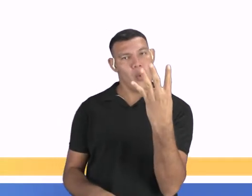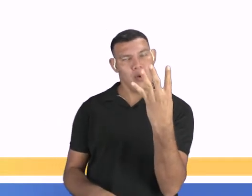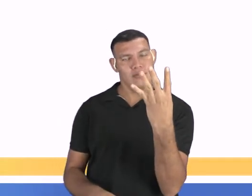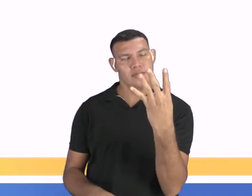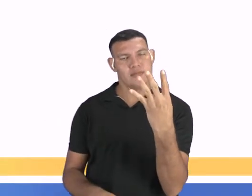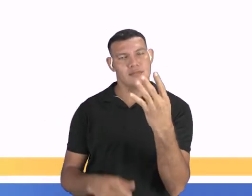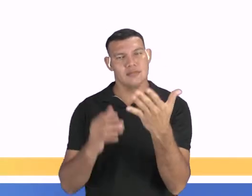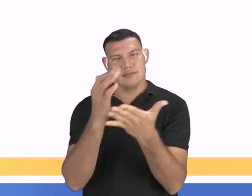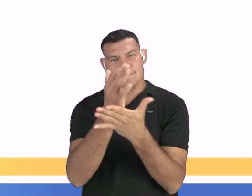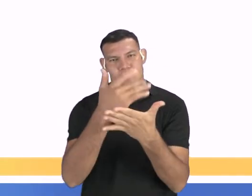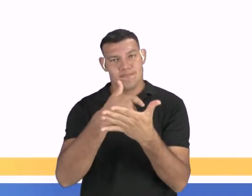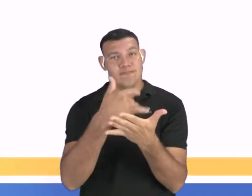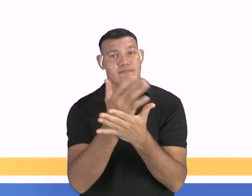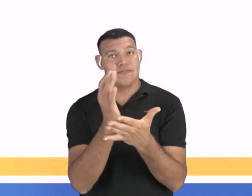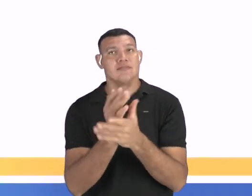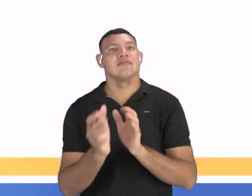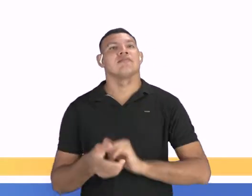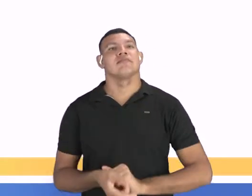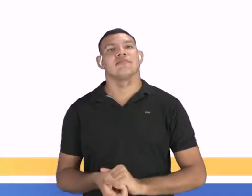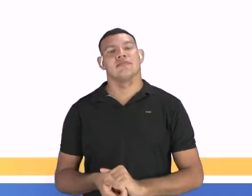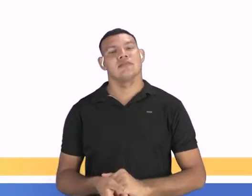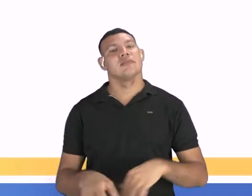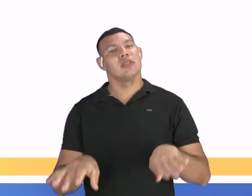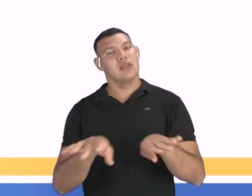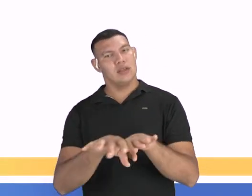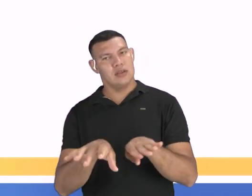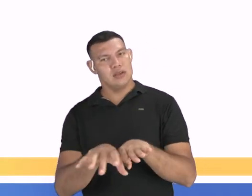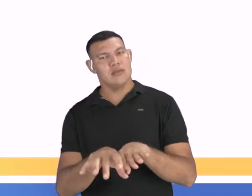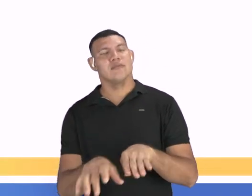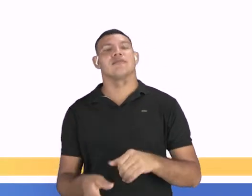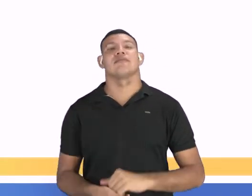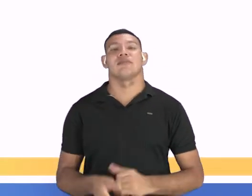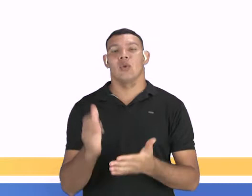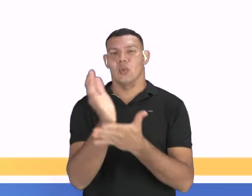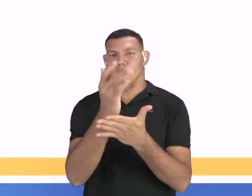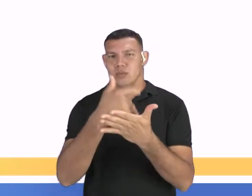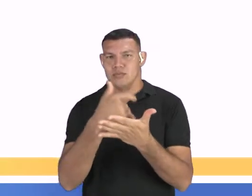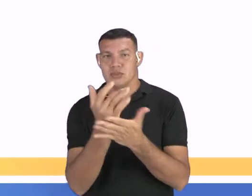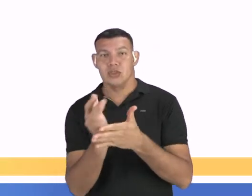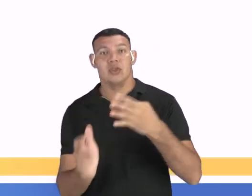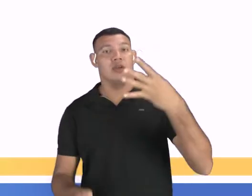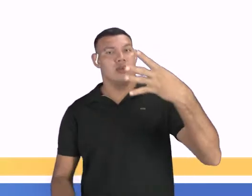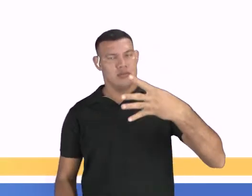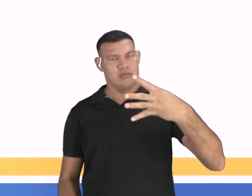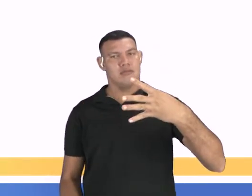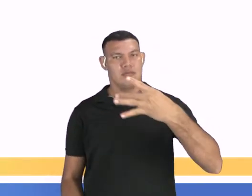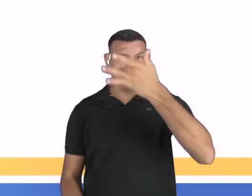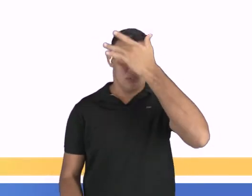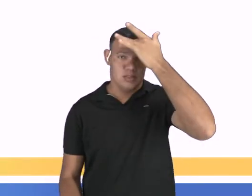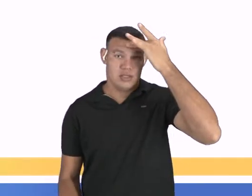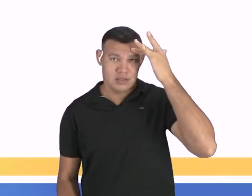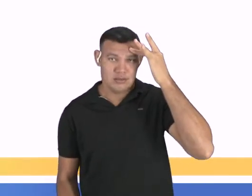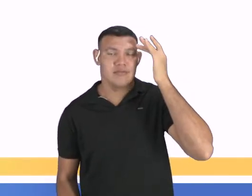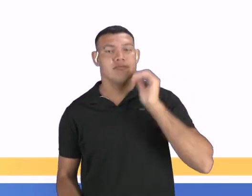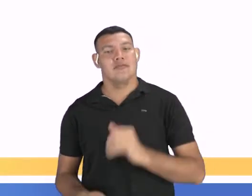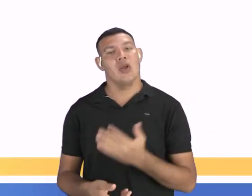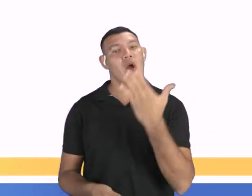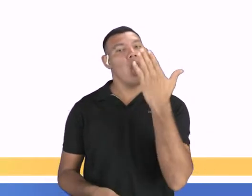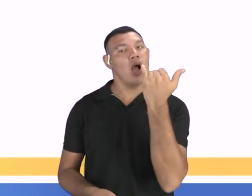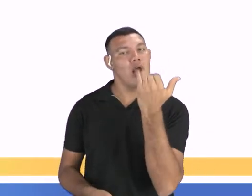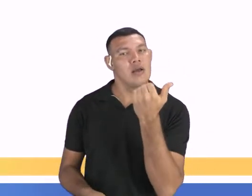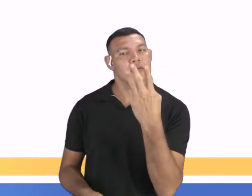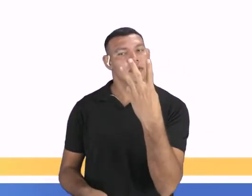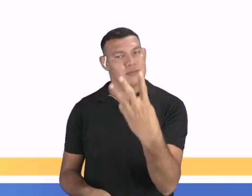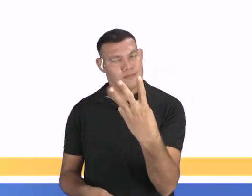também pode ser dividida para 4 pessoas, E cada uma aí ficar responsável por comer